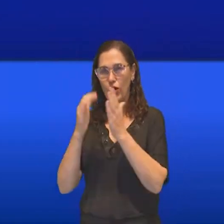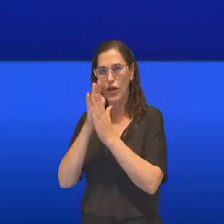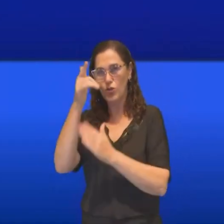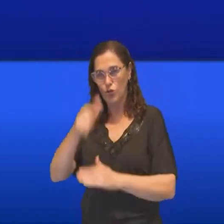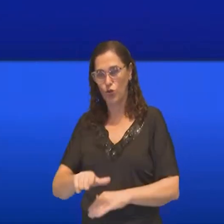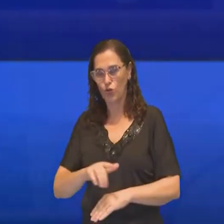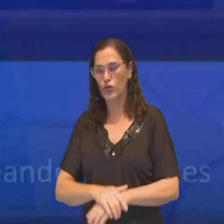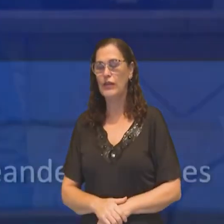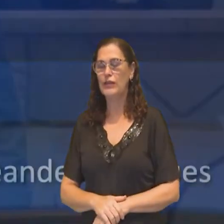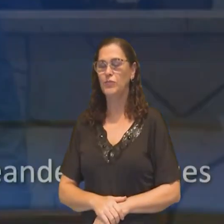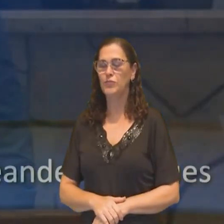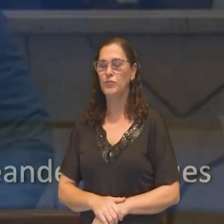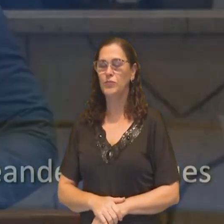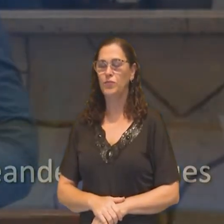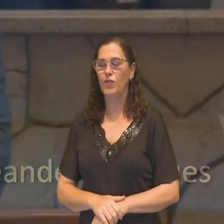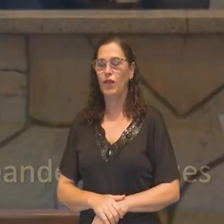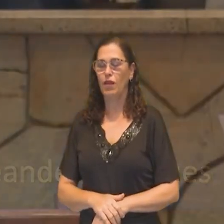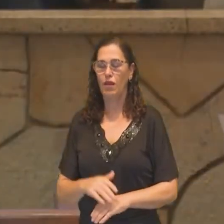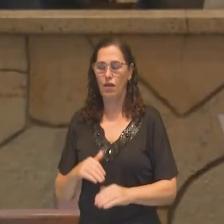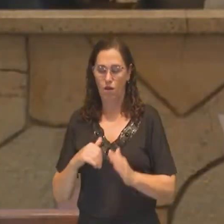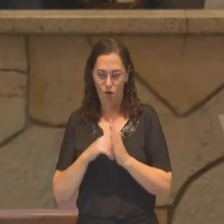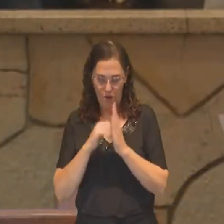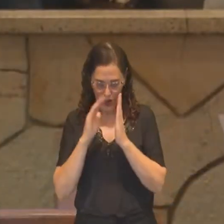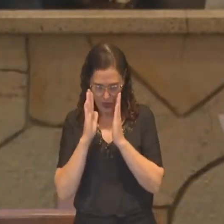vez? Feche seus olhos.